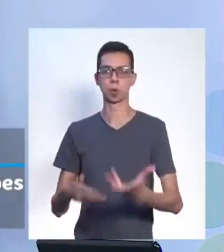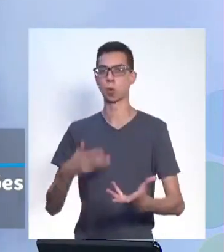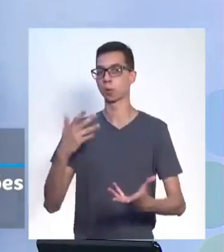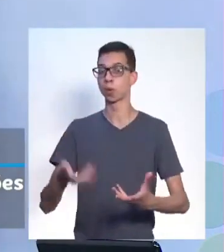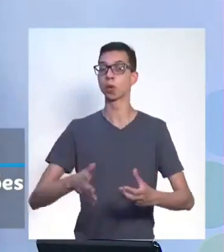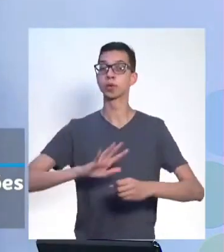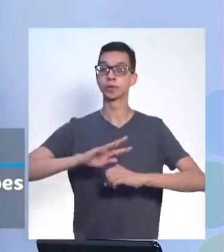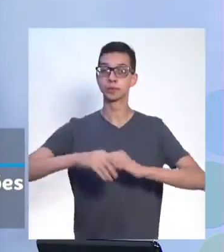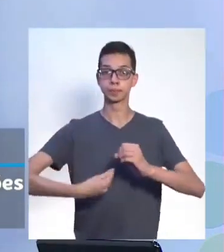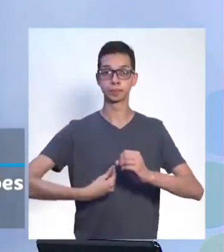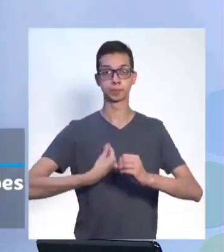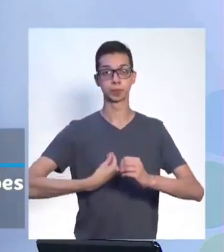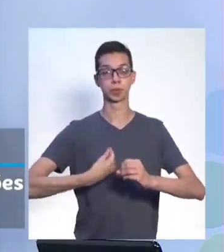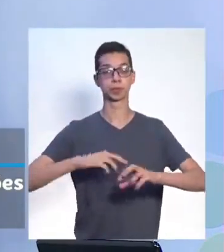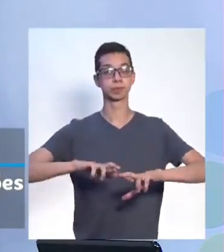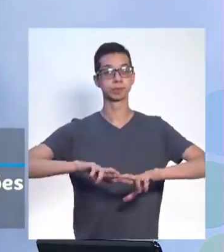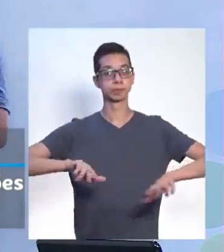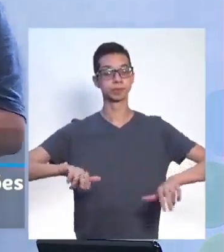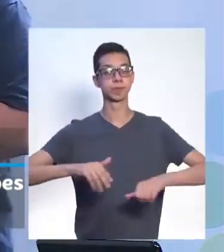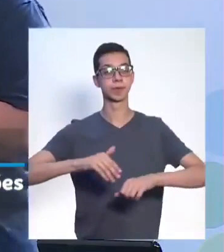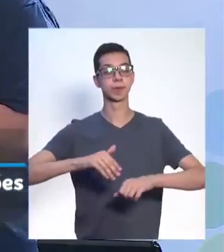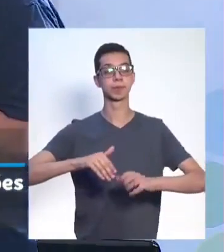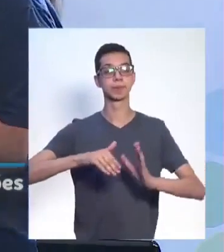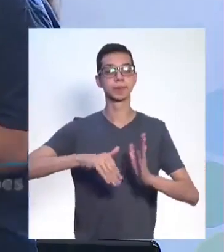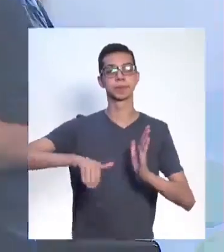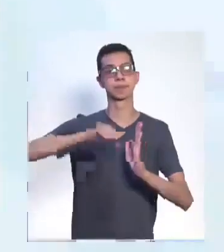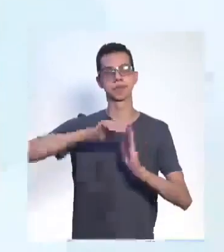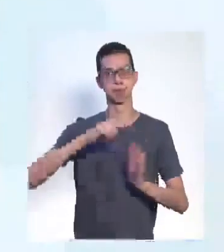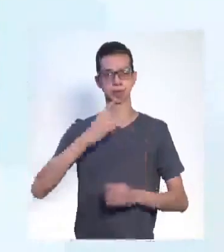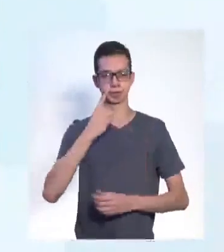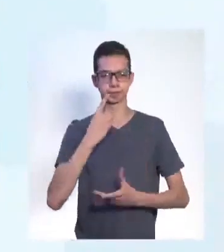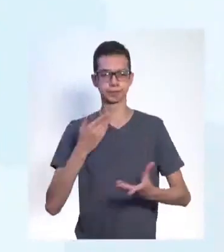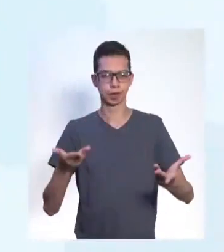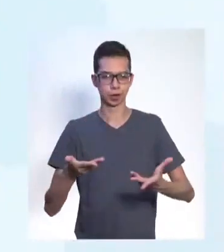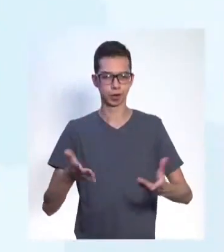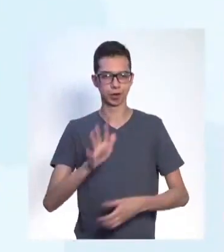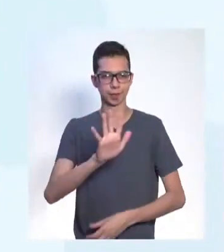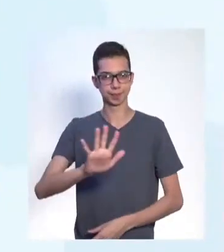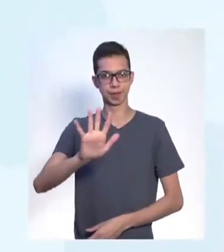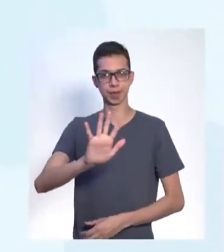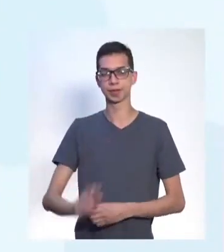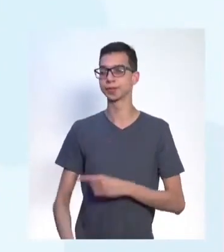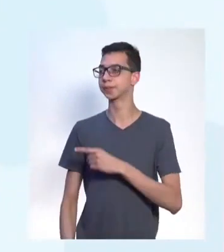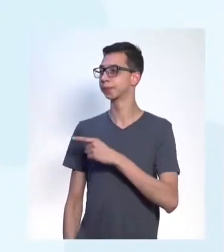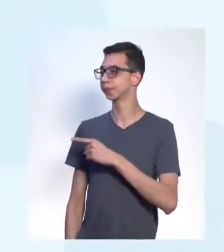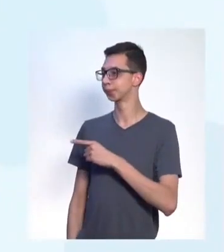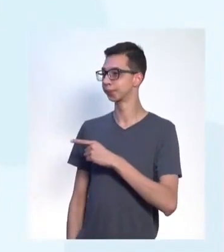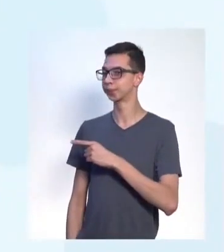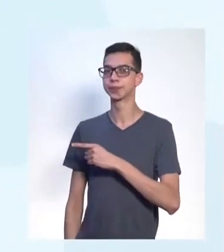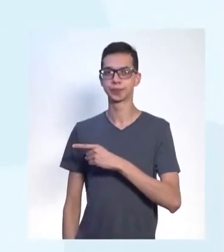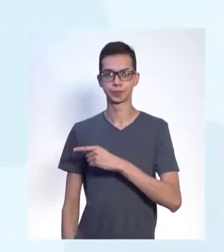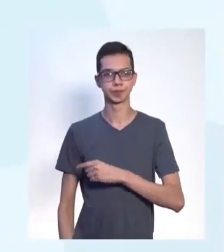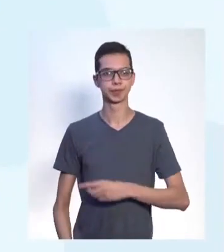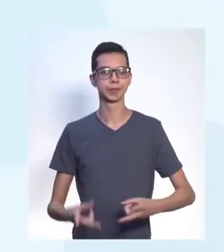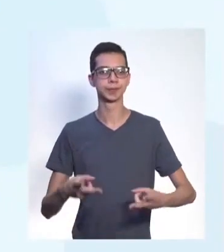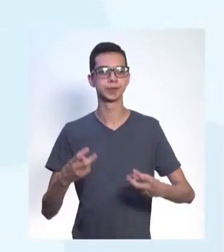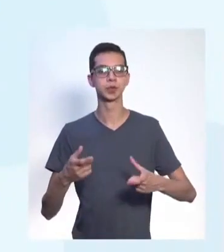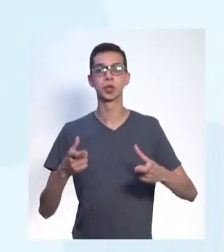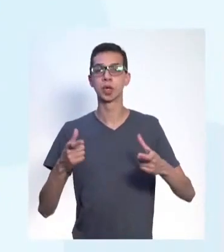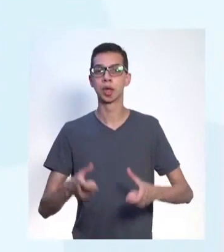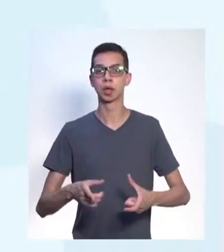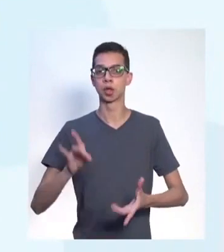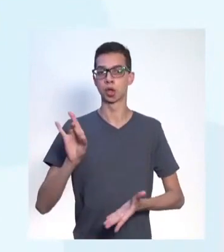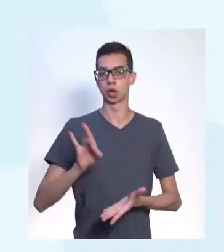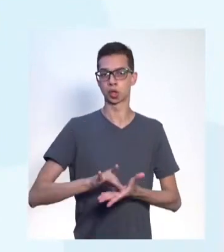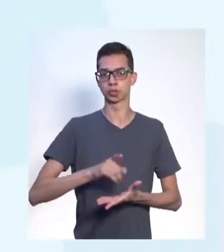no próximo mapa, vocês vão observar aí na tela de vocês, nós vamos ter aí, né, as florestas originais e